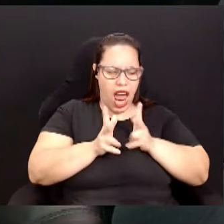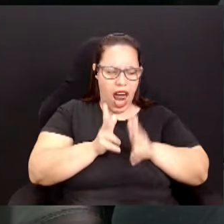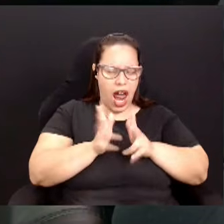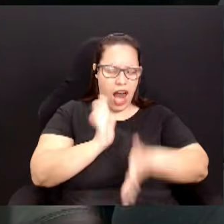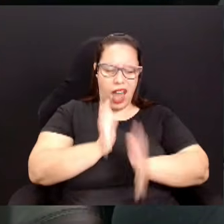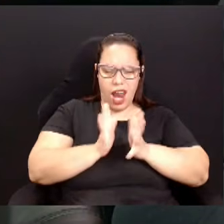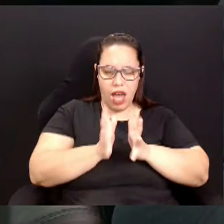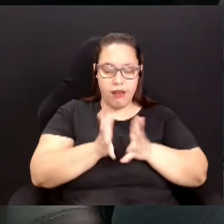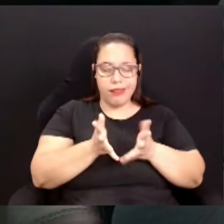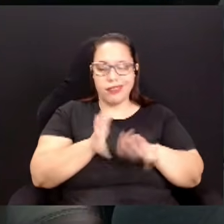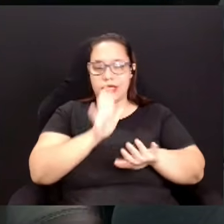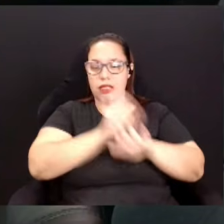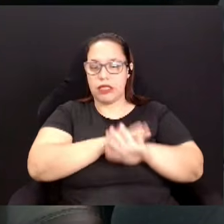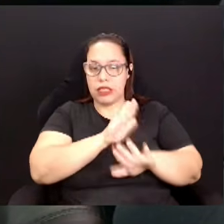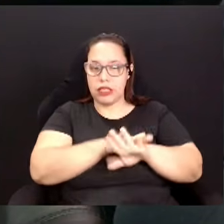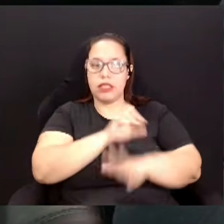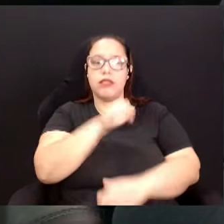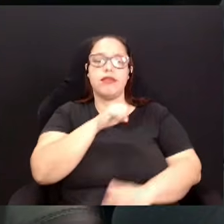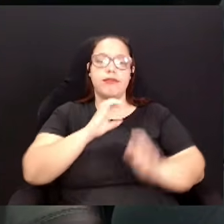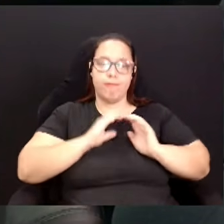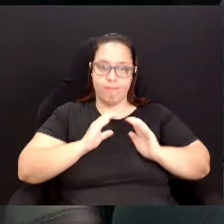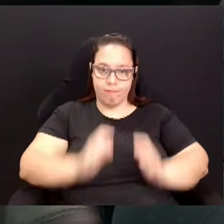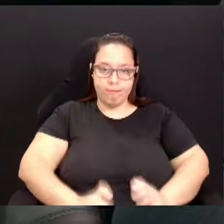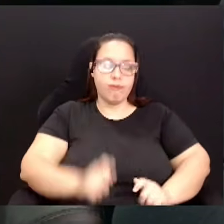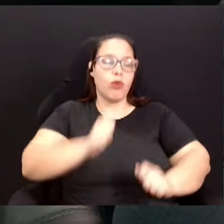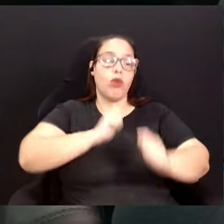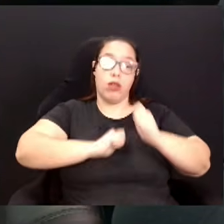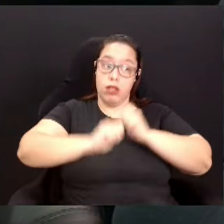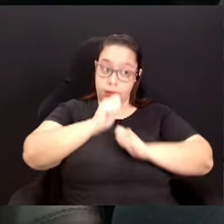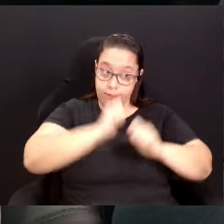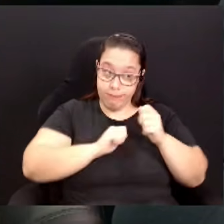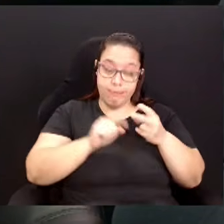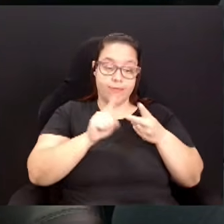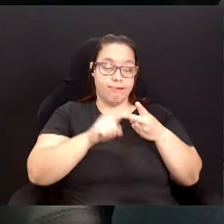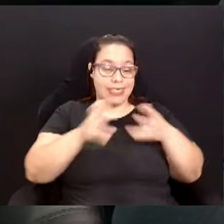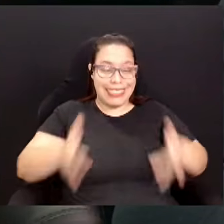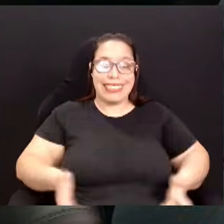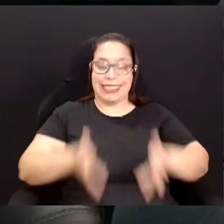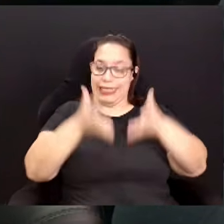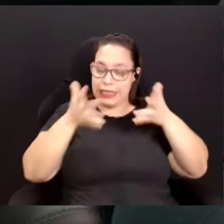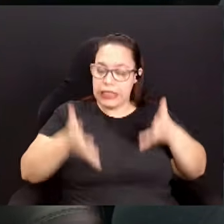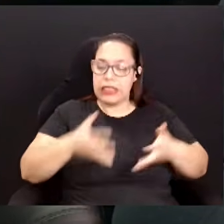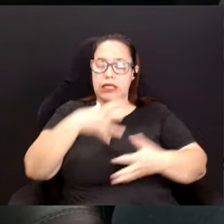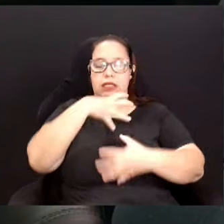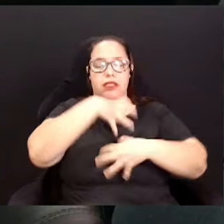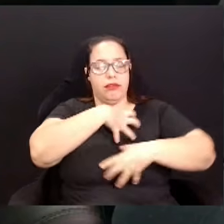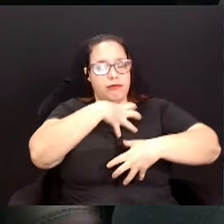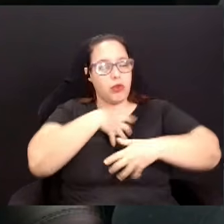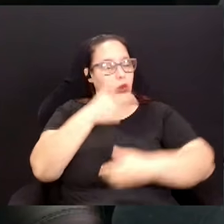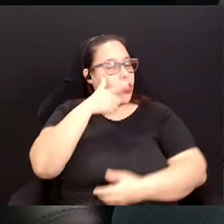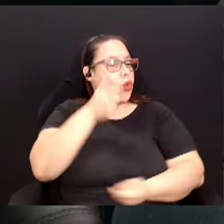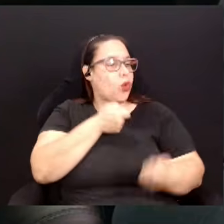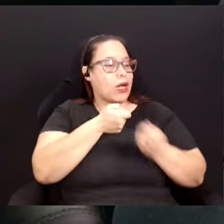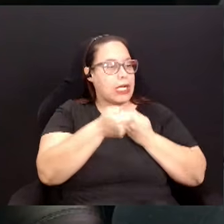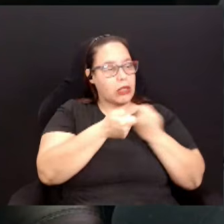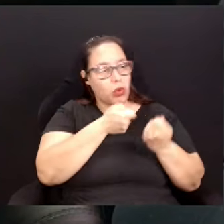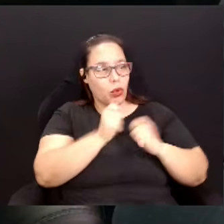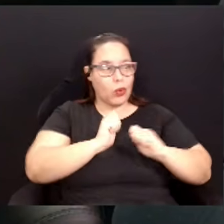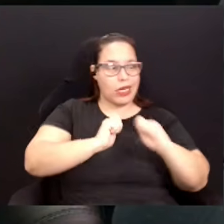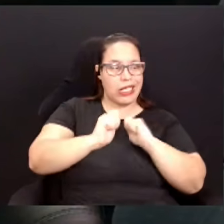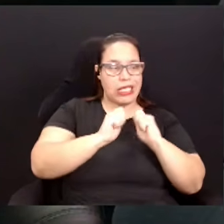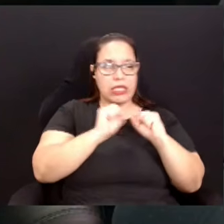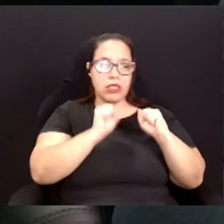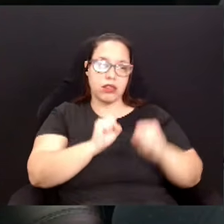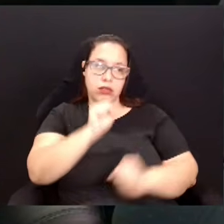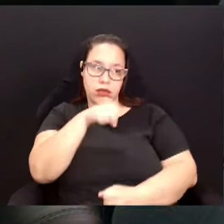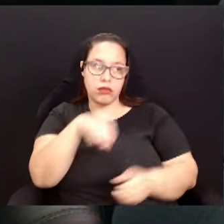posso sim ter comportamentos ansiosos, posso ter impulsividade, que aí a impulsividade ela pode sim estar dentro